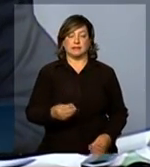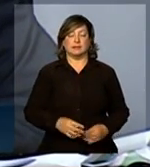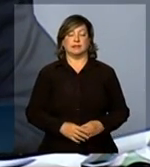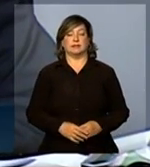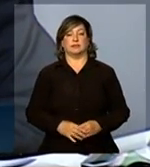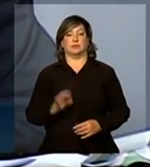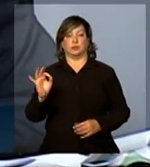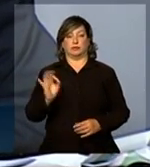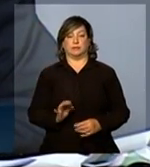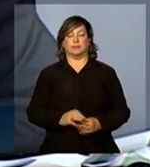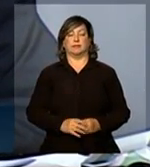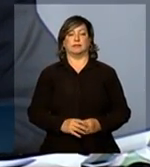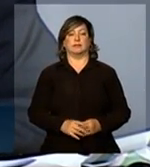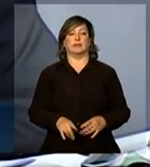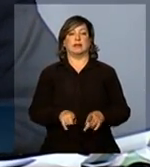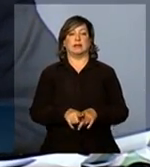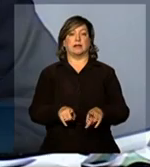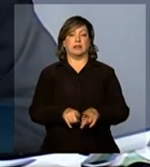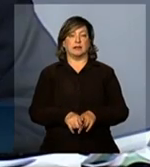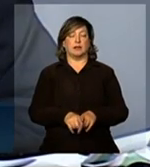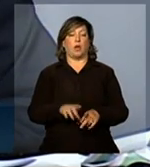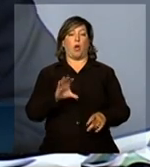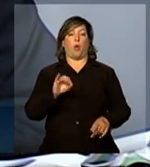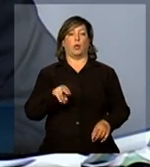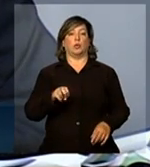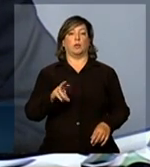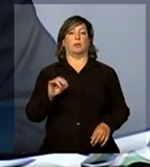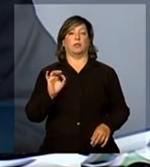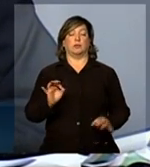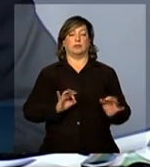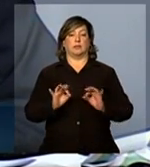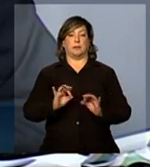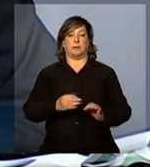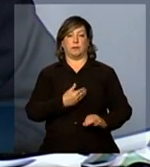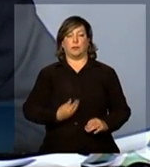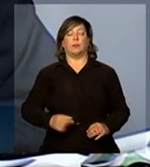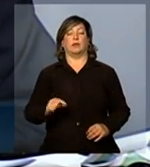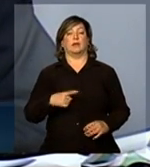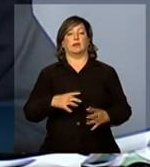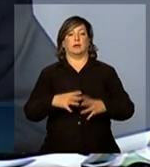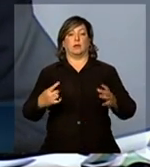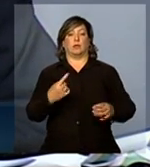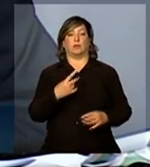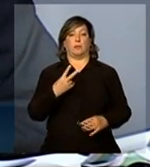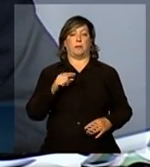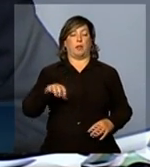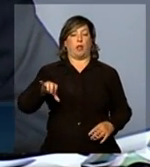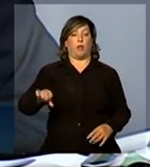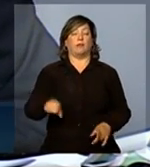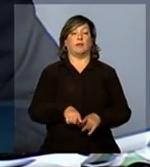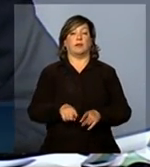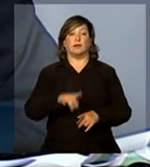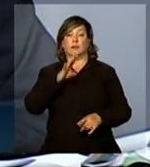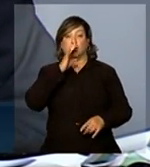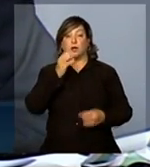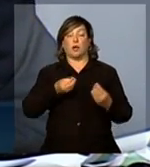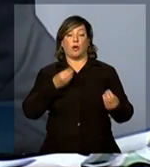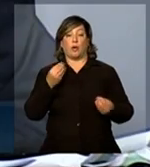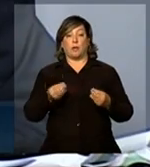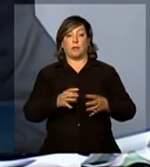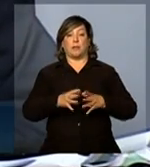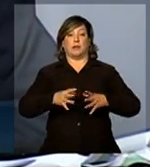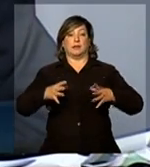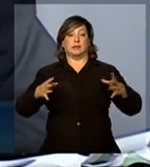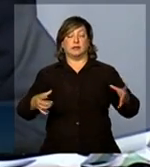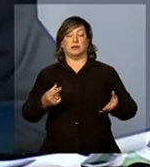o consumo da administração pública cresceu 1,9%, e o destaque é o crescimento do investimento,